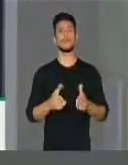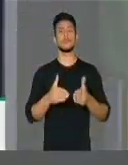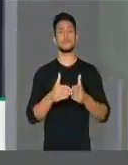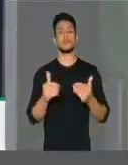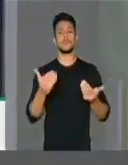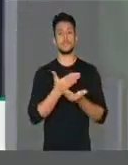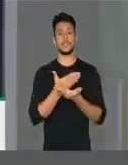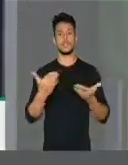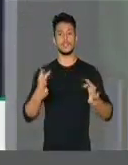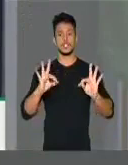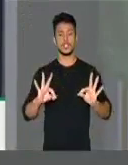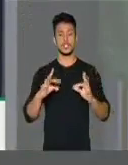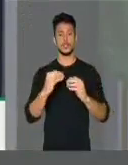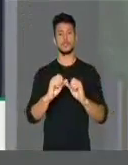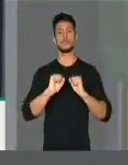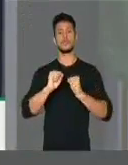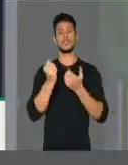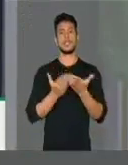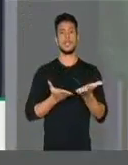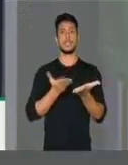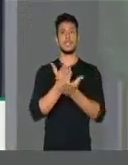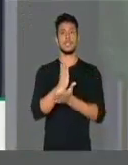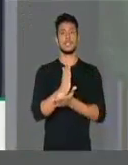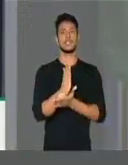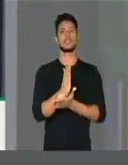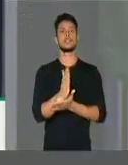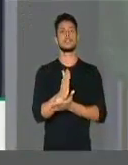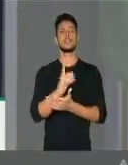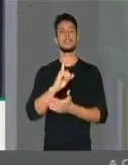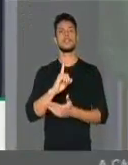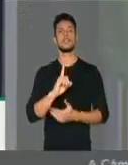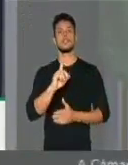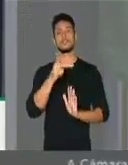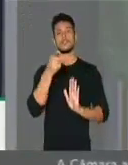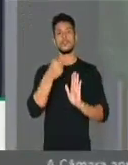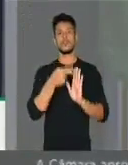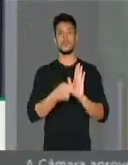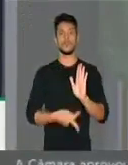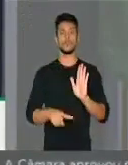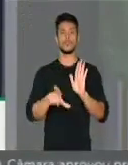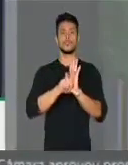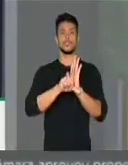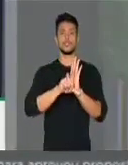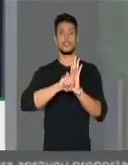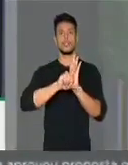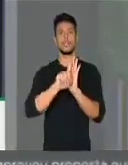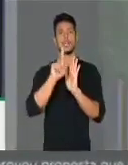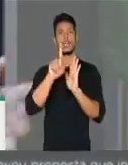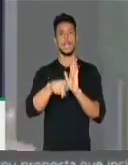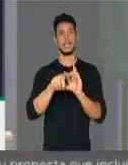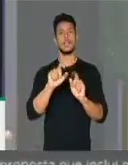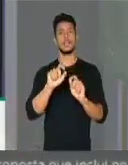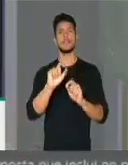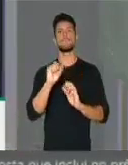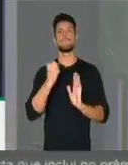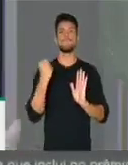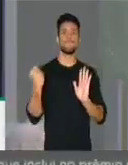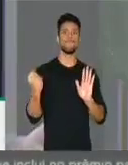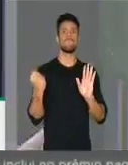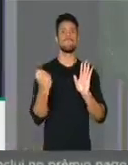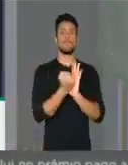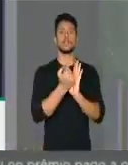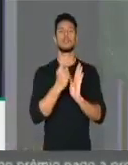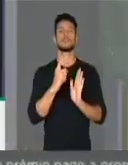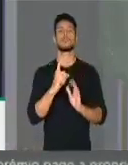apelo para que todos possamos aprovar com ampla maioria de votos esse projeto de lei, que é um marco